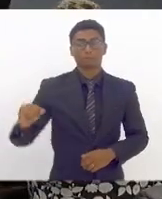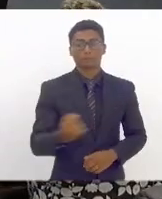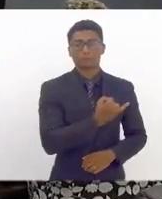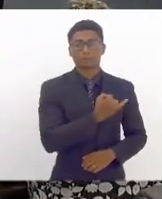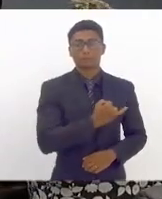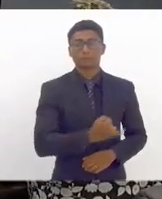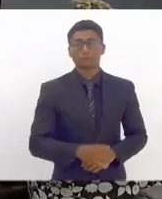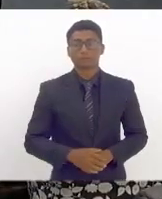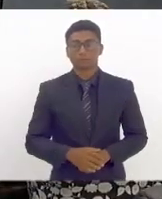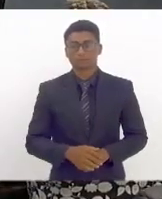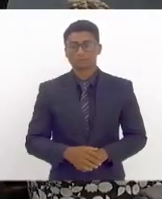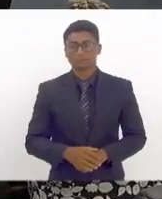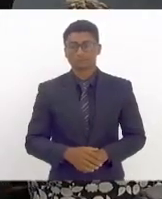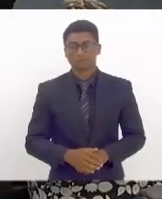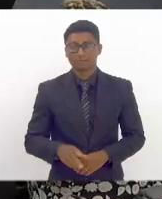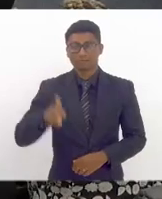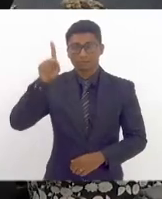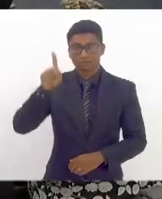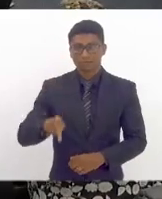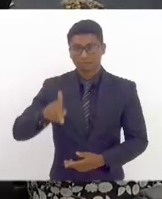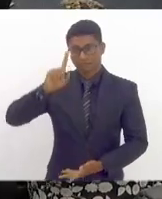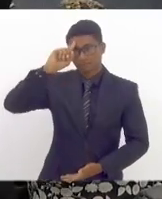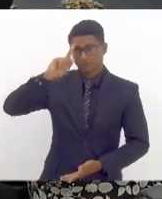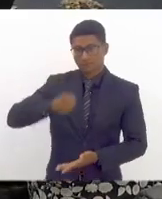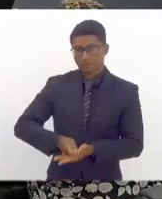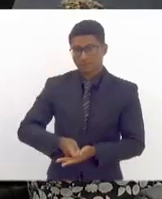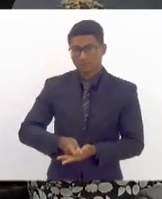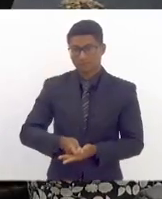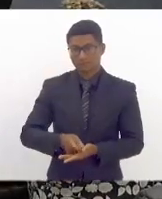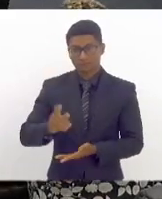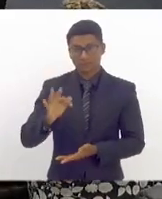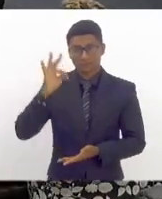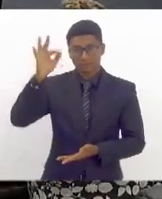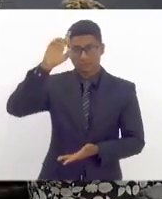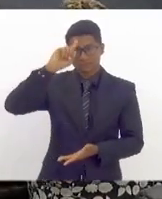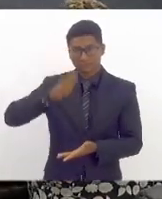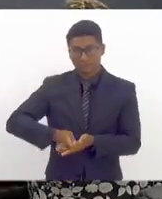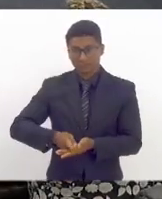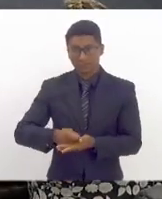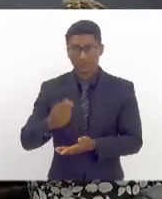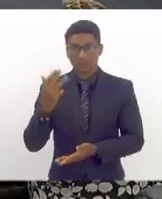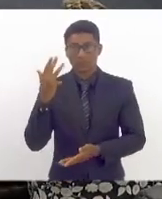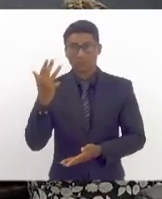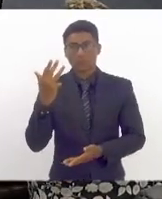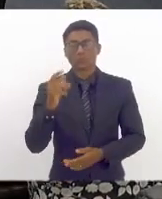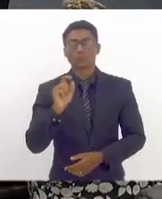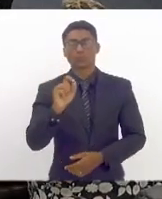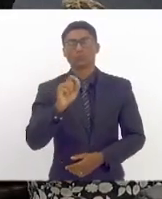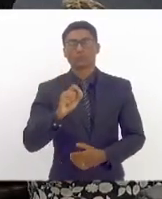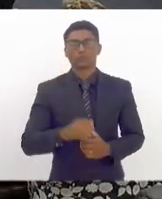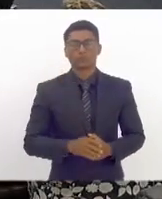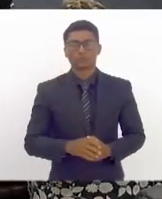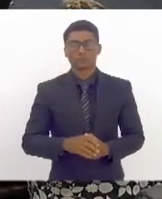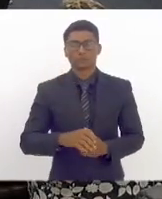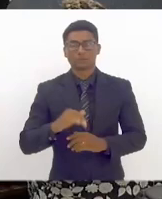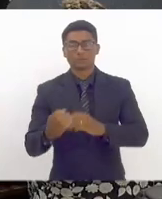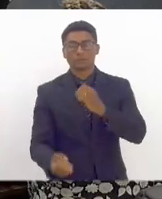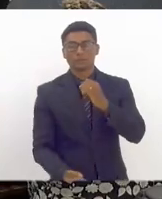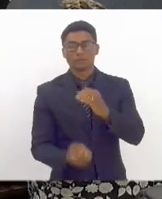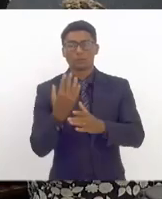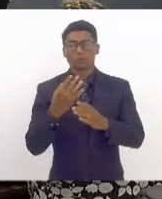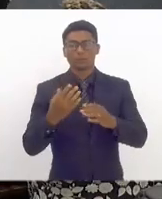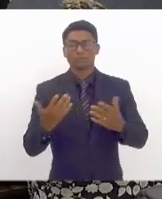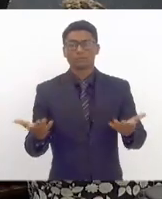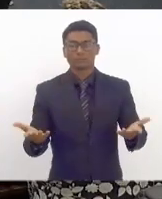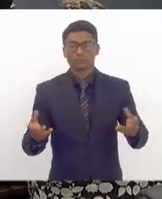a decisão do nosso Presidente nosso futuro presidente que já é o nosso presidente Lula na criação do Ministério dos povos originários